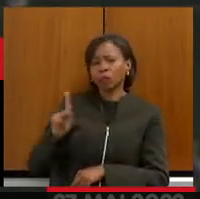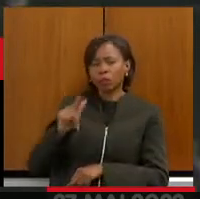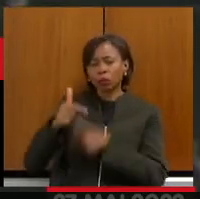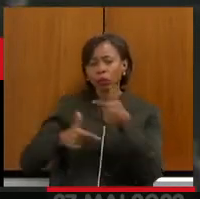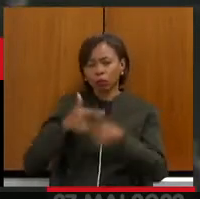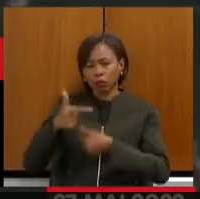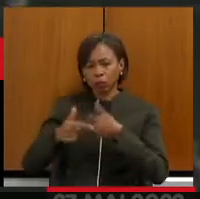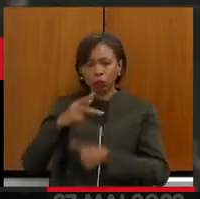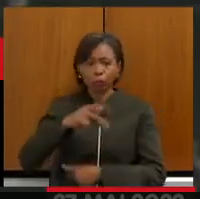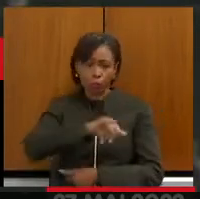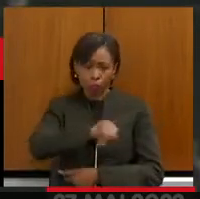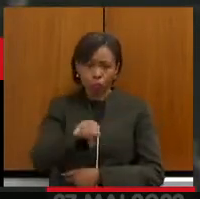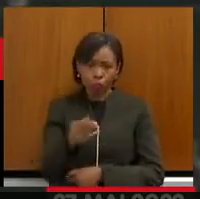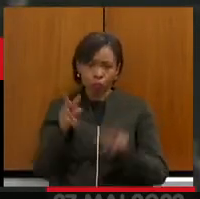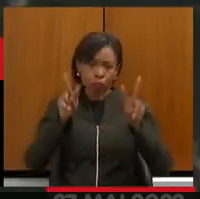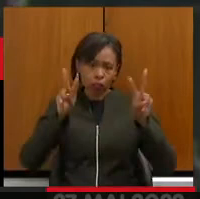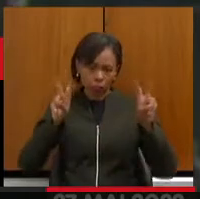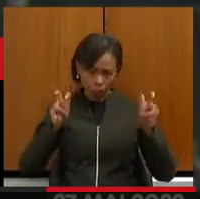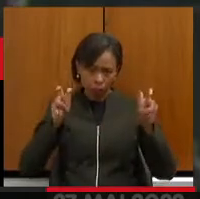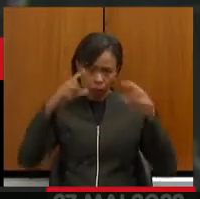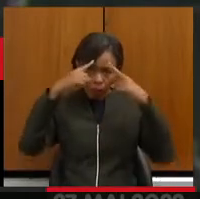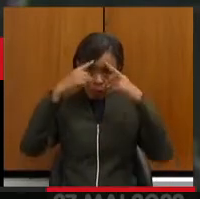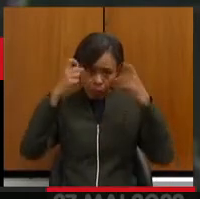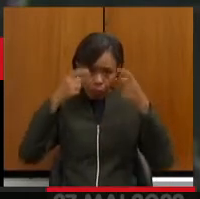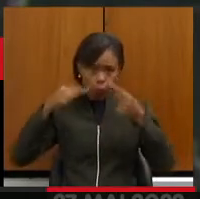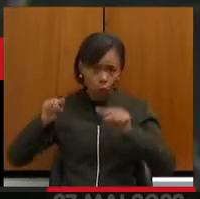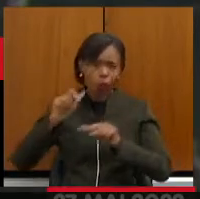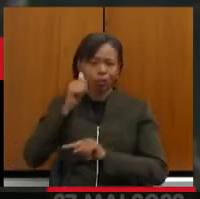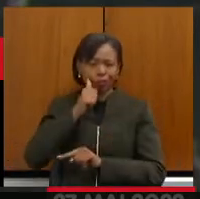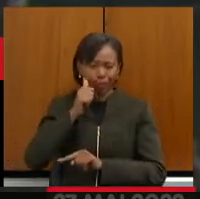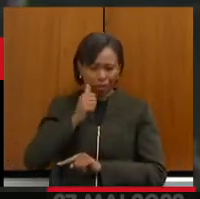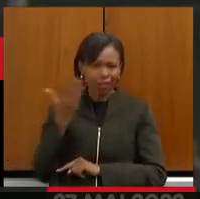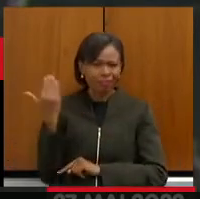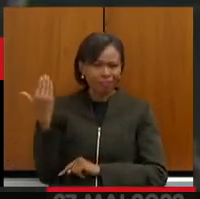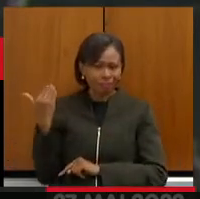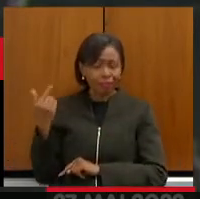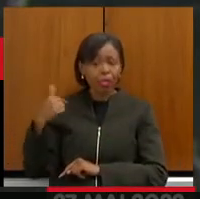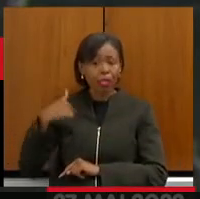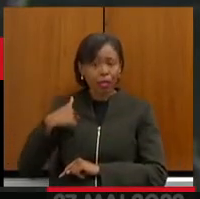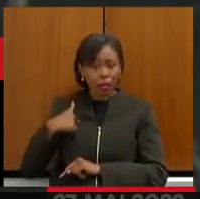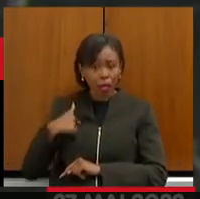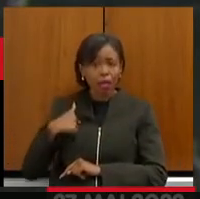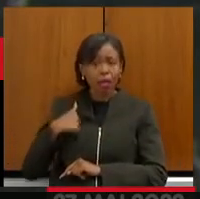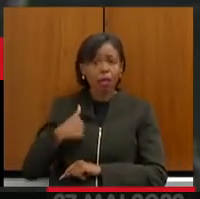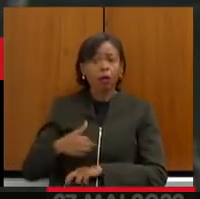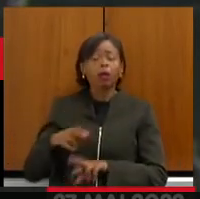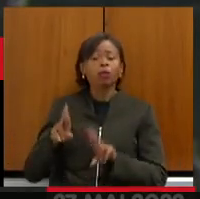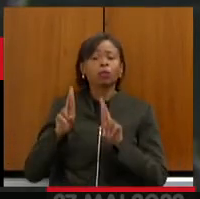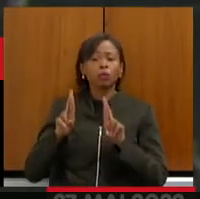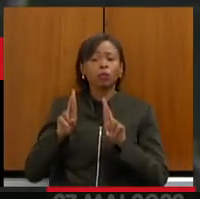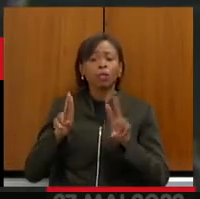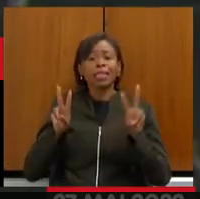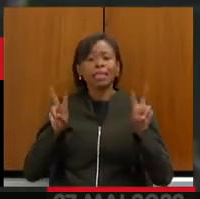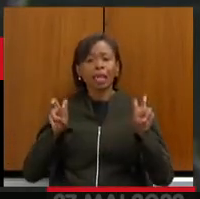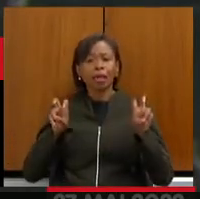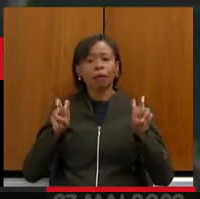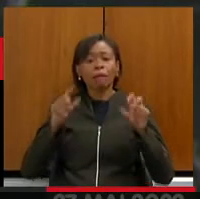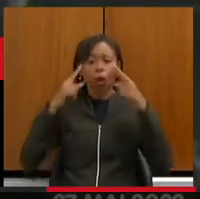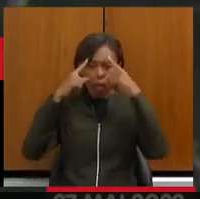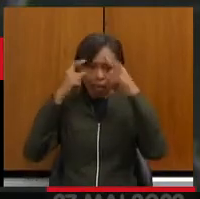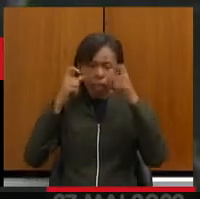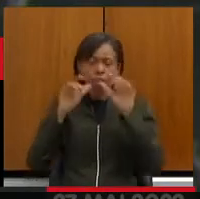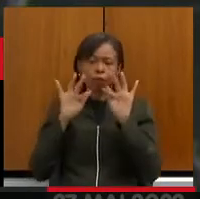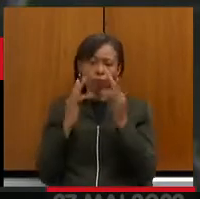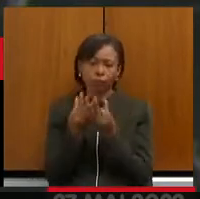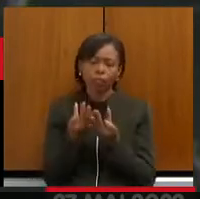do Parlamento jovem no tema violência contra a mulher em que o presidir o tema violência doméstica e familiar eu sou da